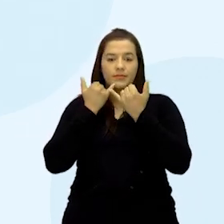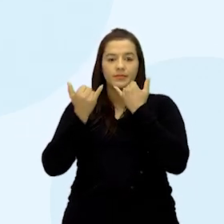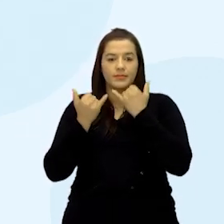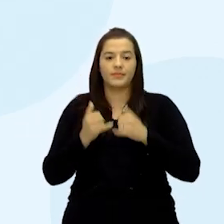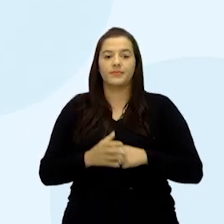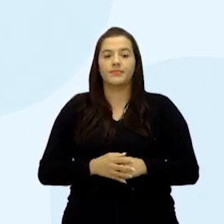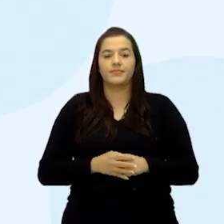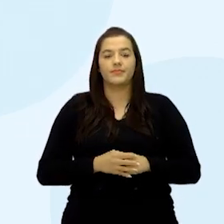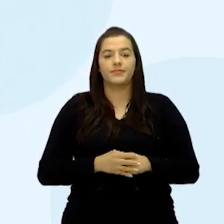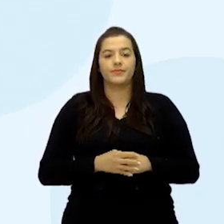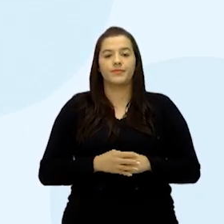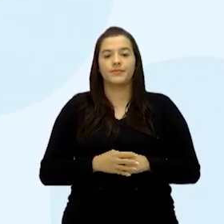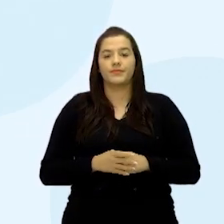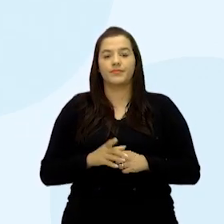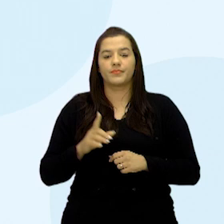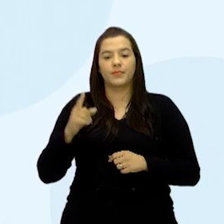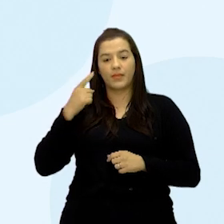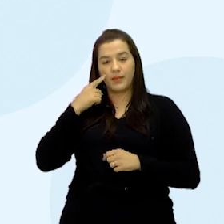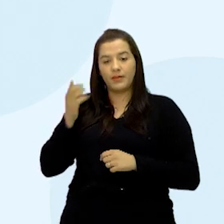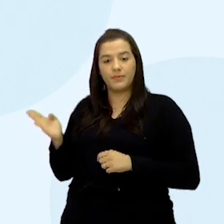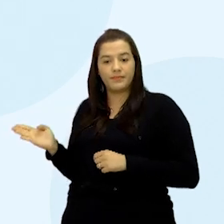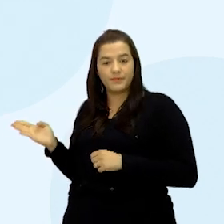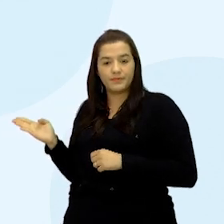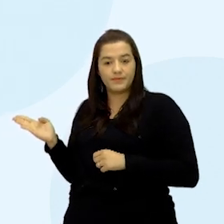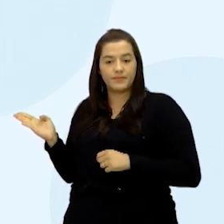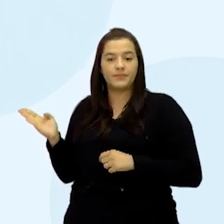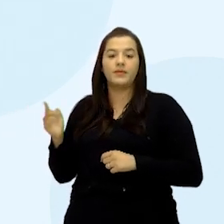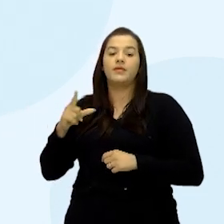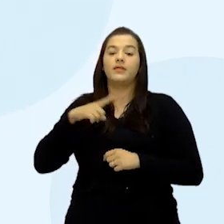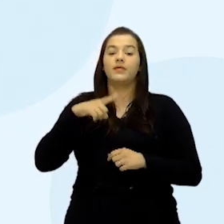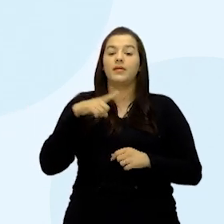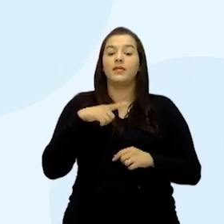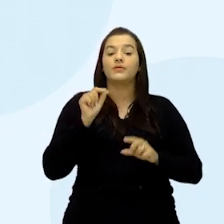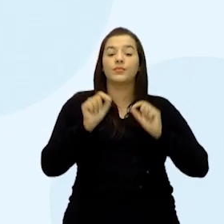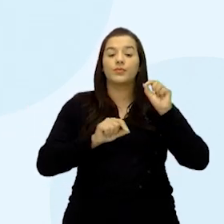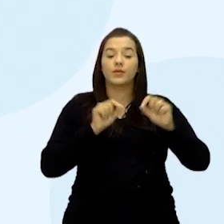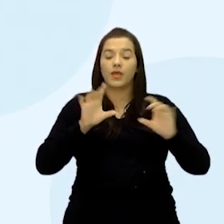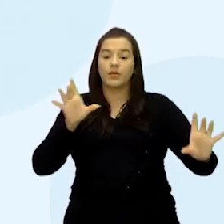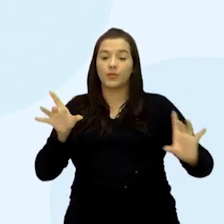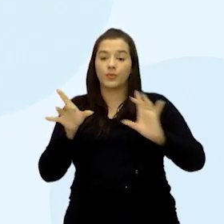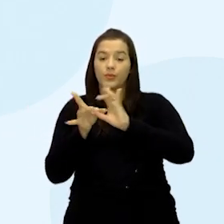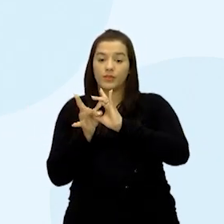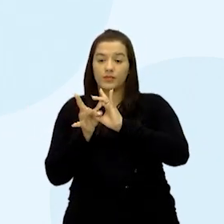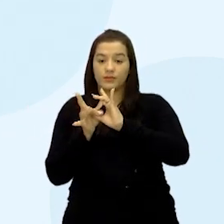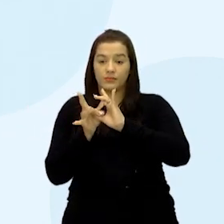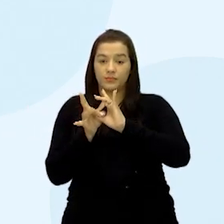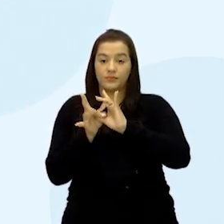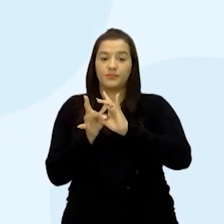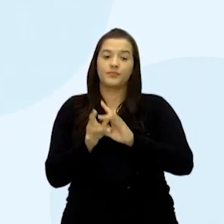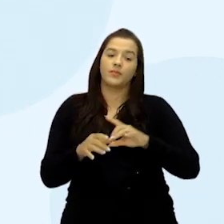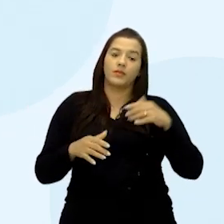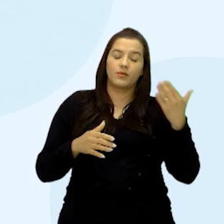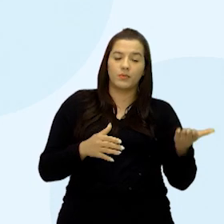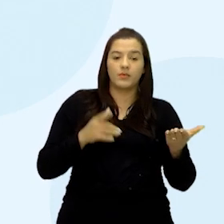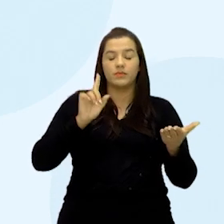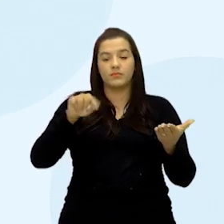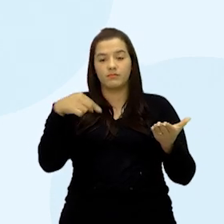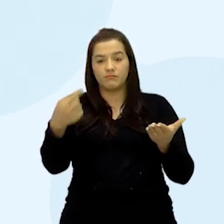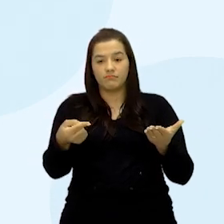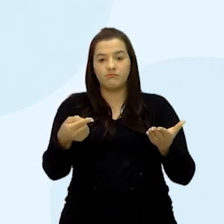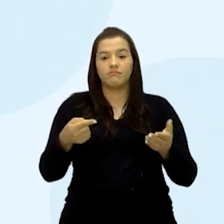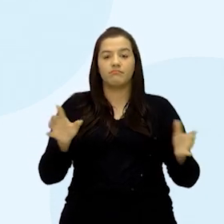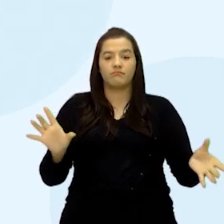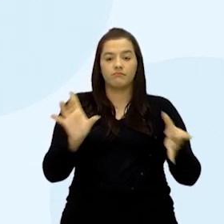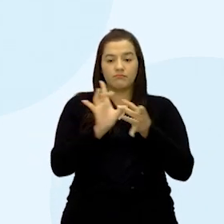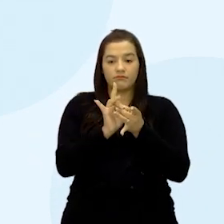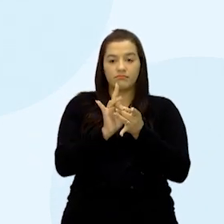no início. Essa seta aí, ó, que vocês estão vendo, a gente usa como conexão entre dois símbolos, né? Para onde você vai depois. Então,